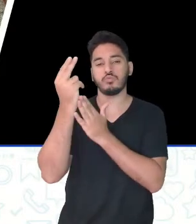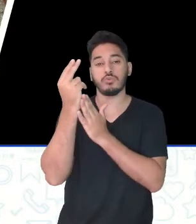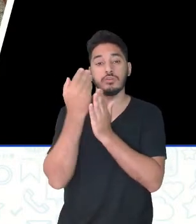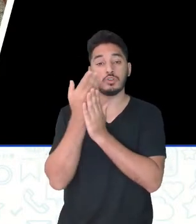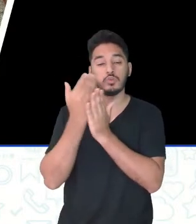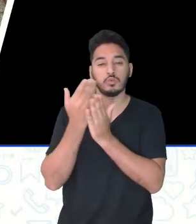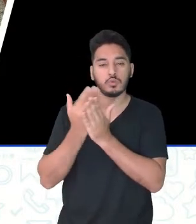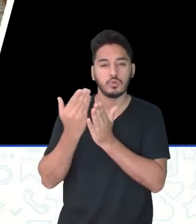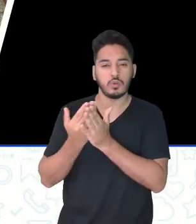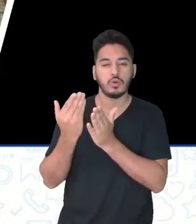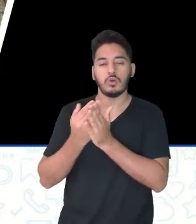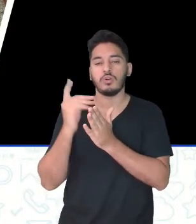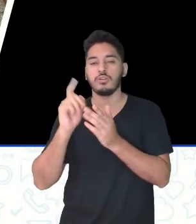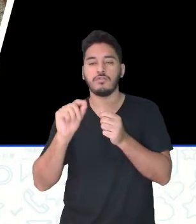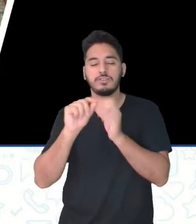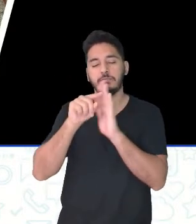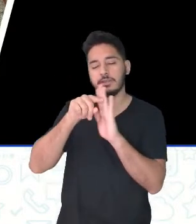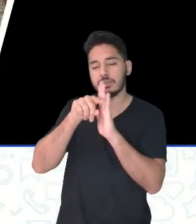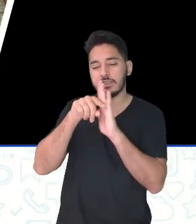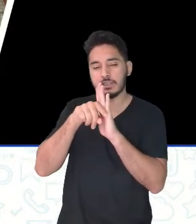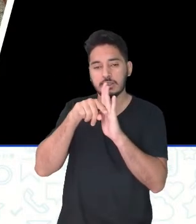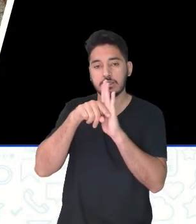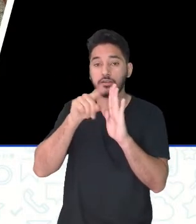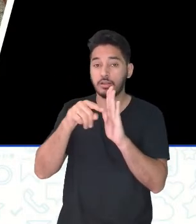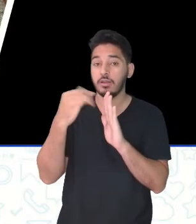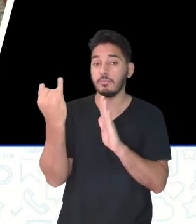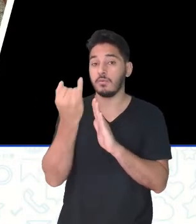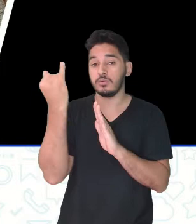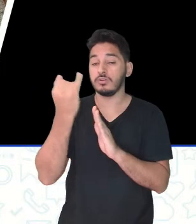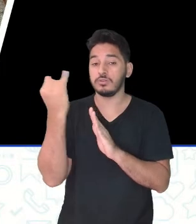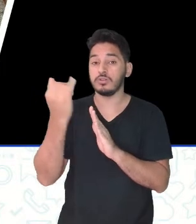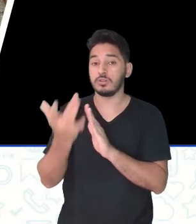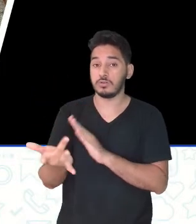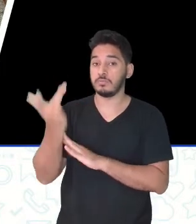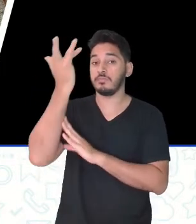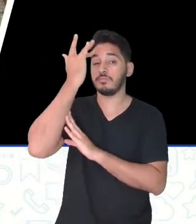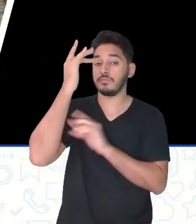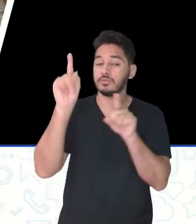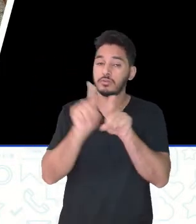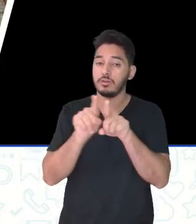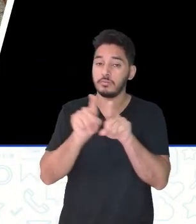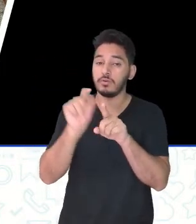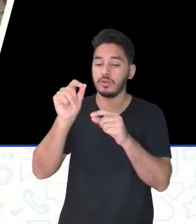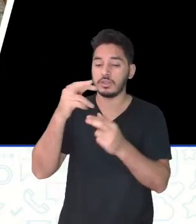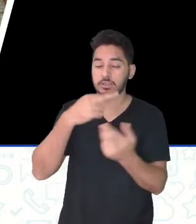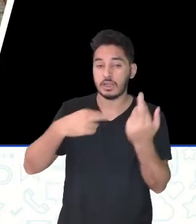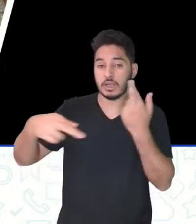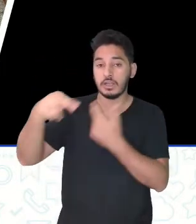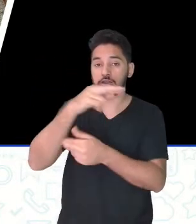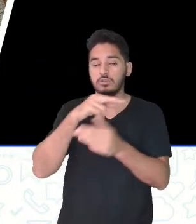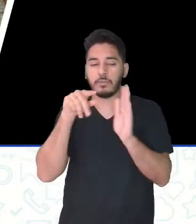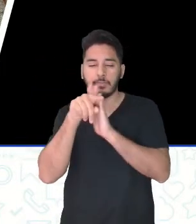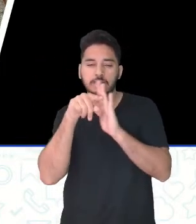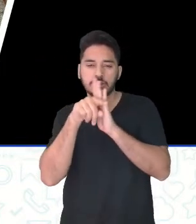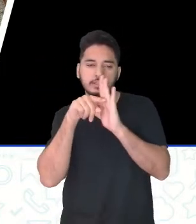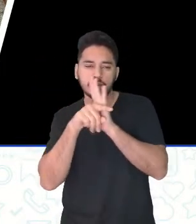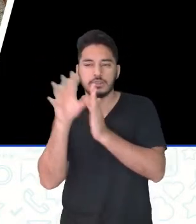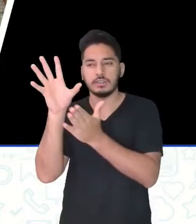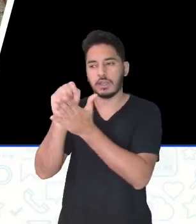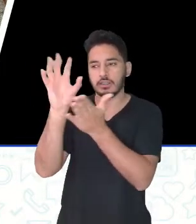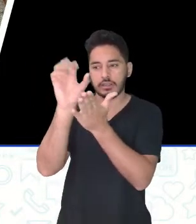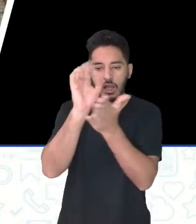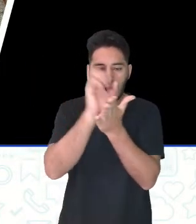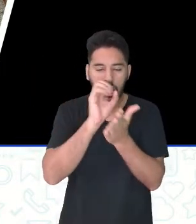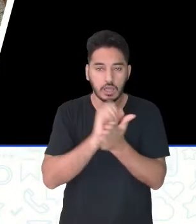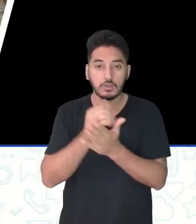estudiosos, né, as pessoas que estão lá fazendo pesquisa, e é muito importante a gente frisar isso também, essa relação da pesquisa, né, de dados,